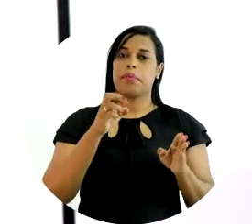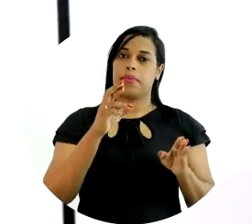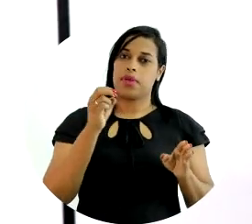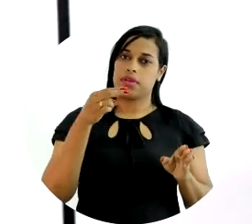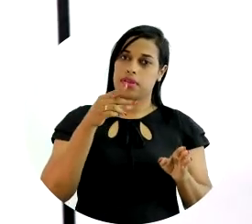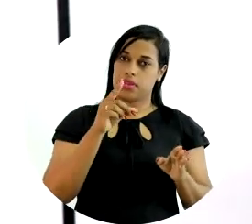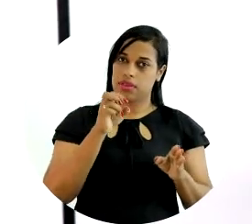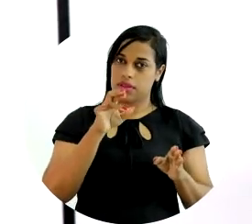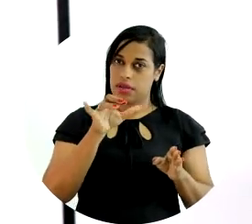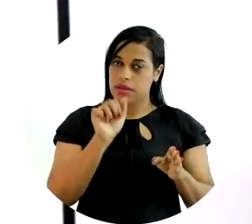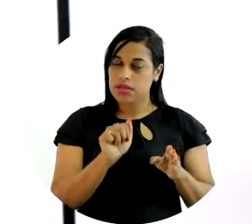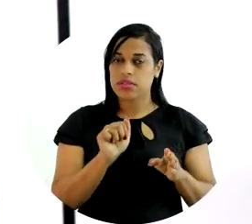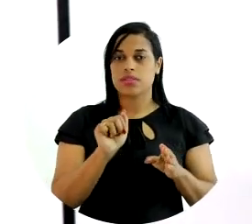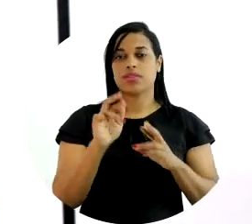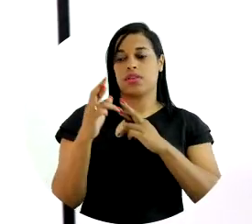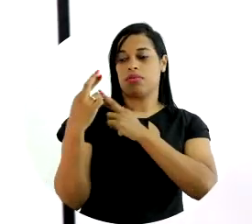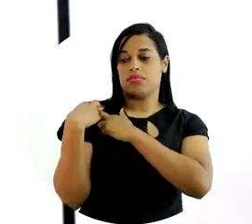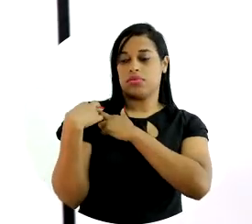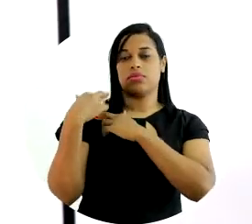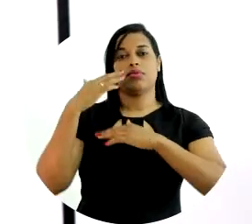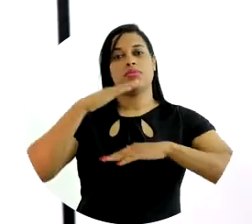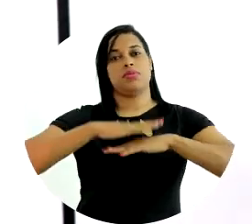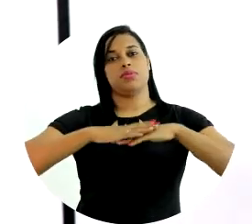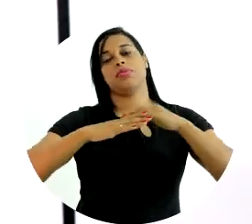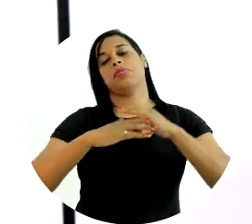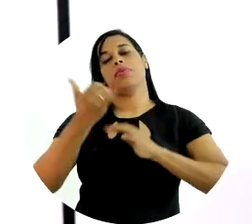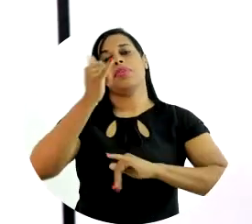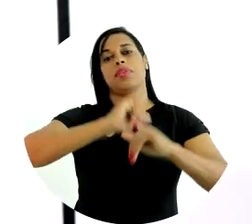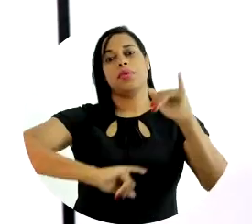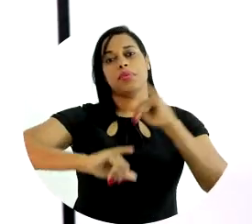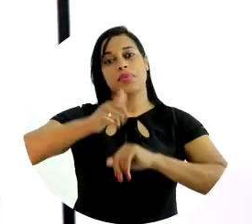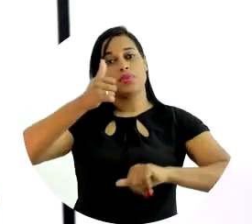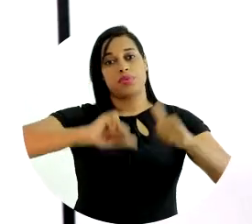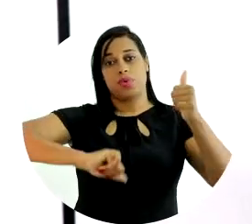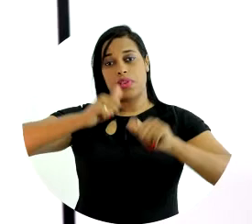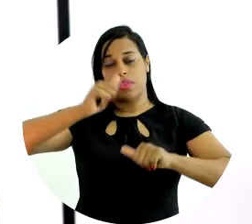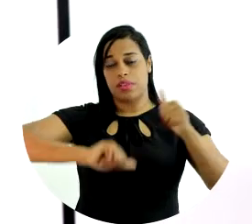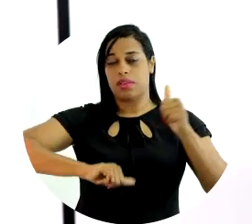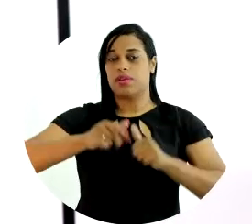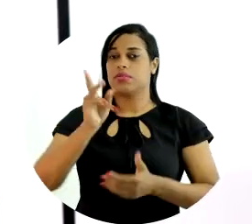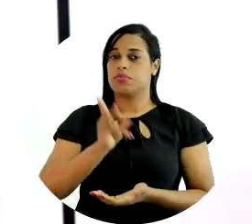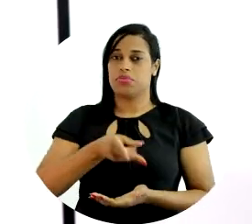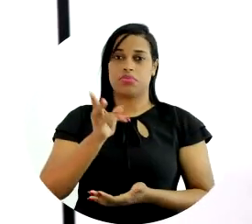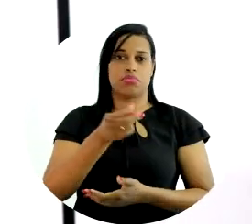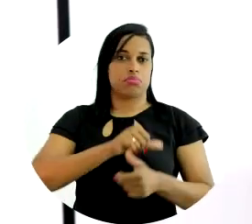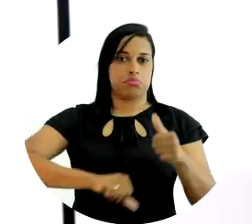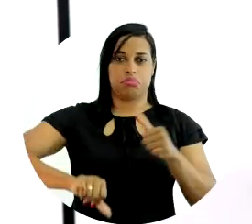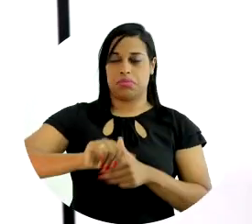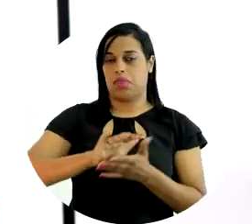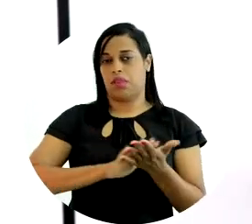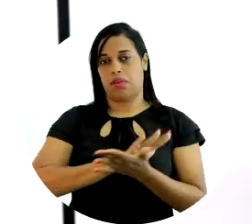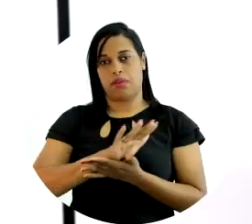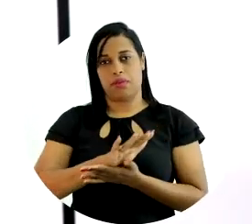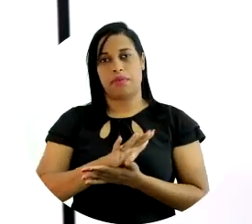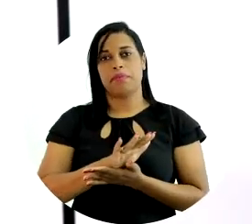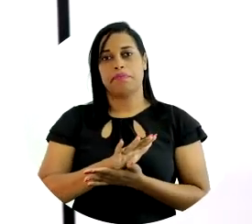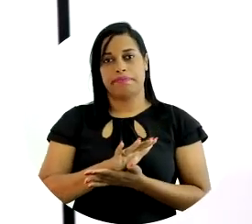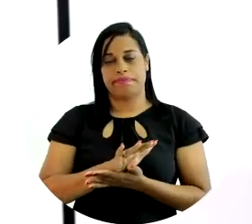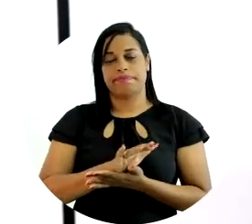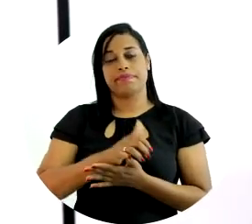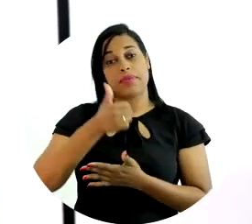os funcionários que era responsável pelo laboratório a qualidade basicamente na perna